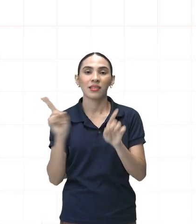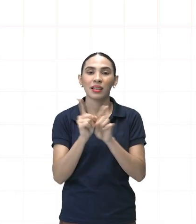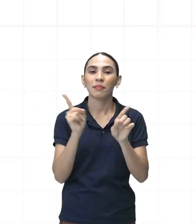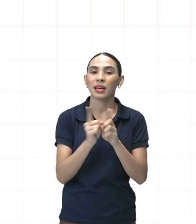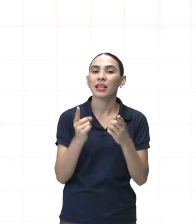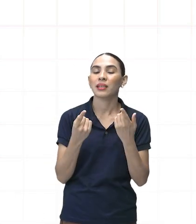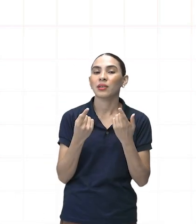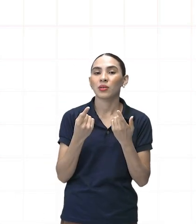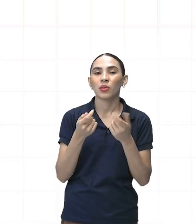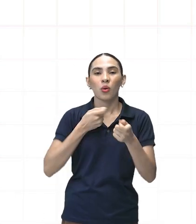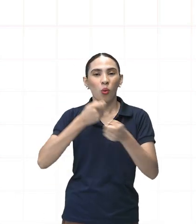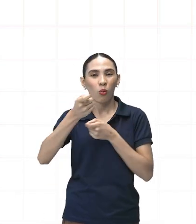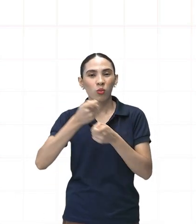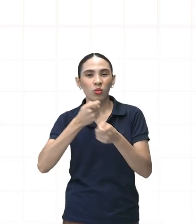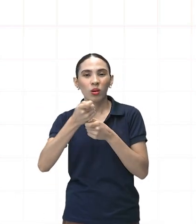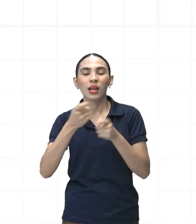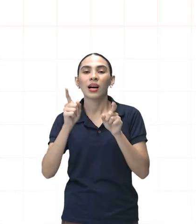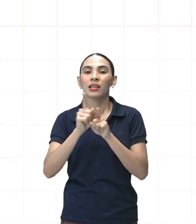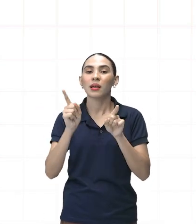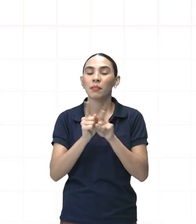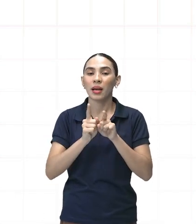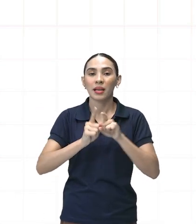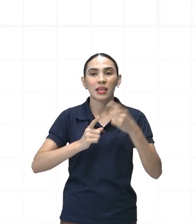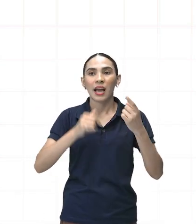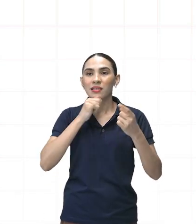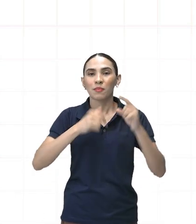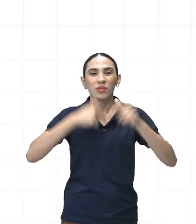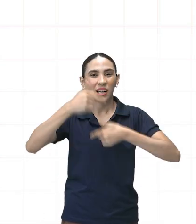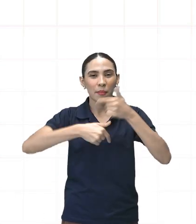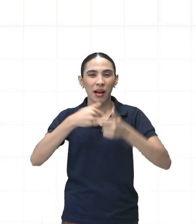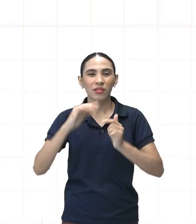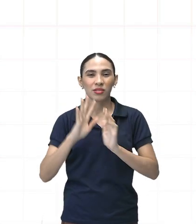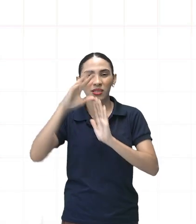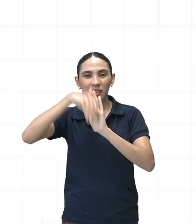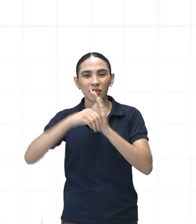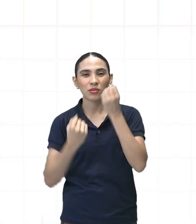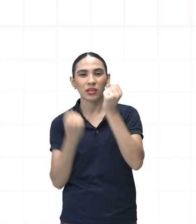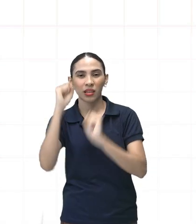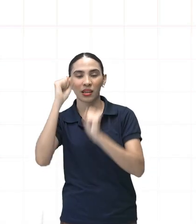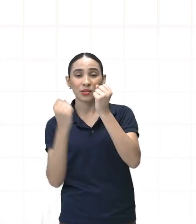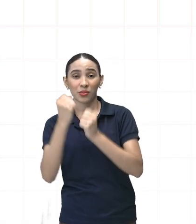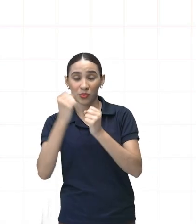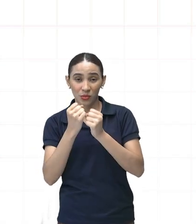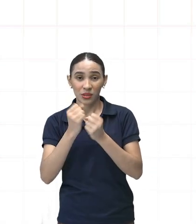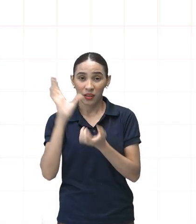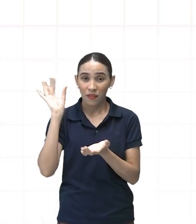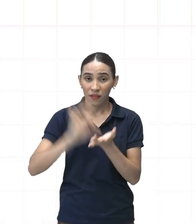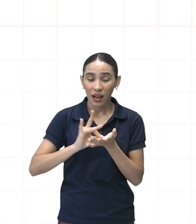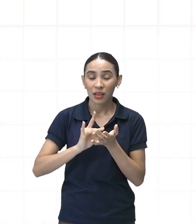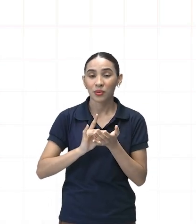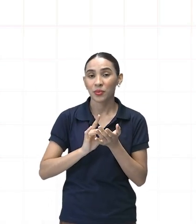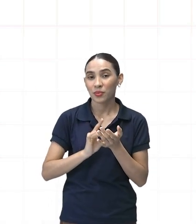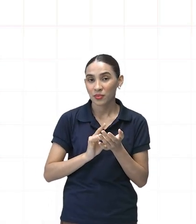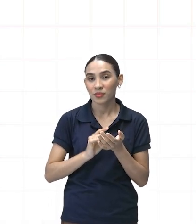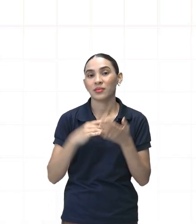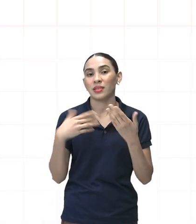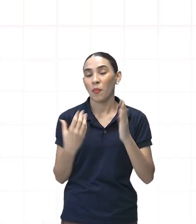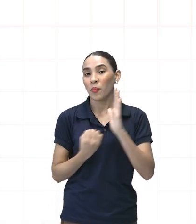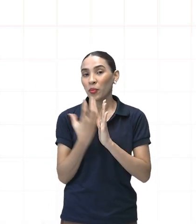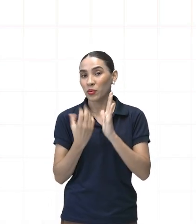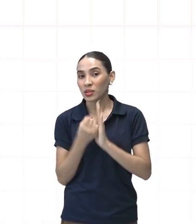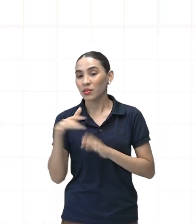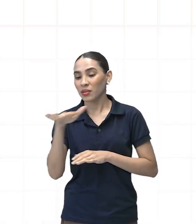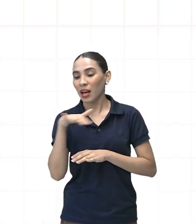para controlar operações industriais, gente, em tempo real. O que está se produzindo